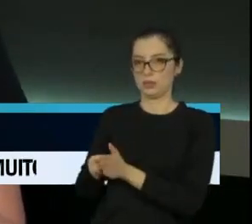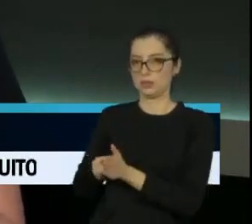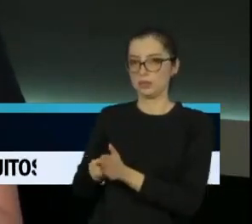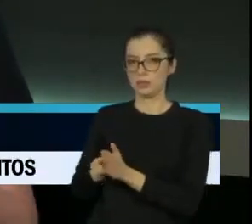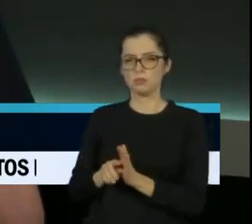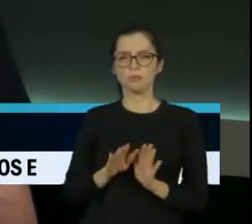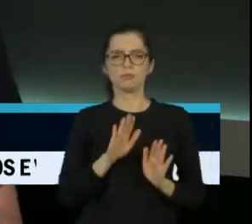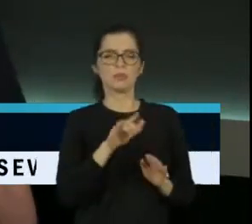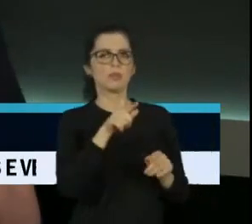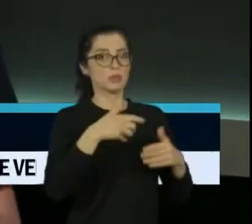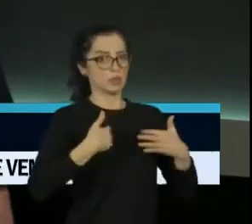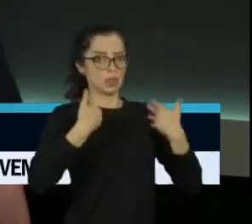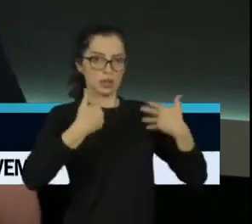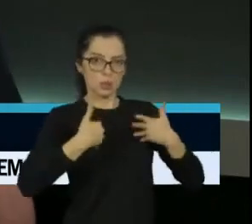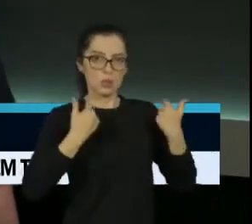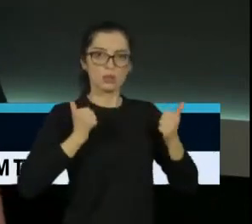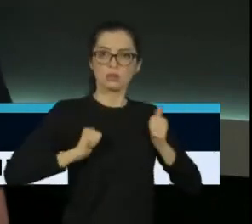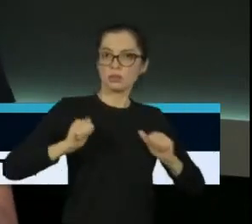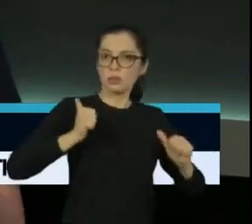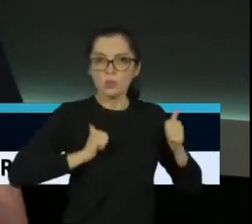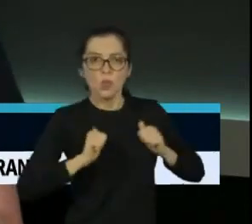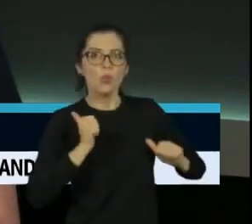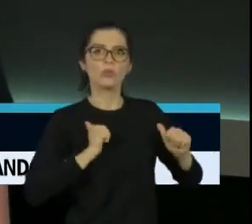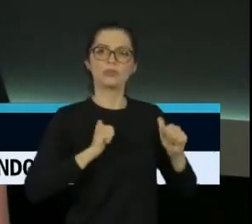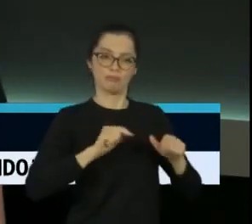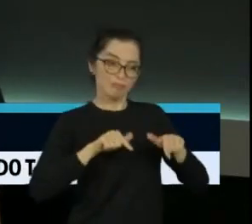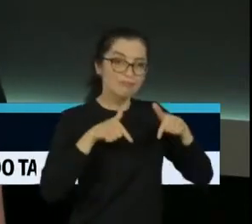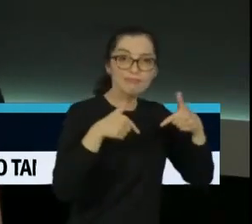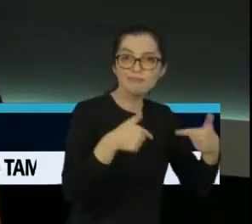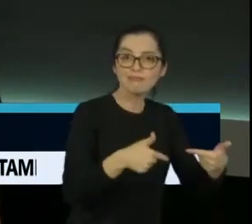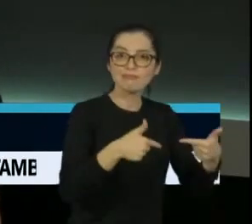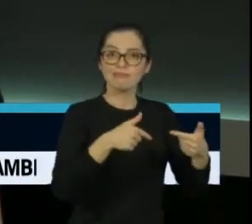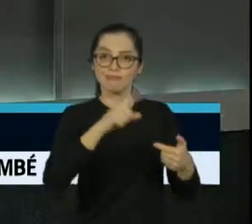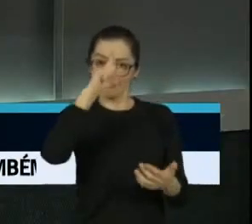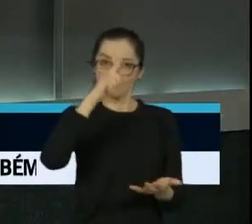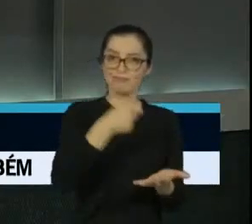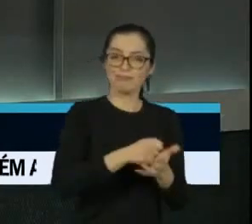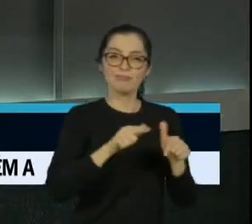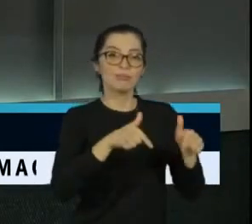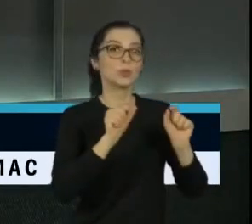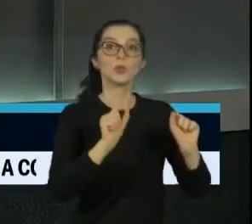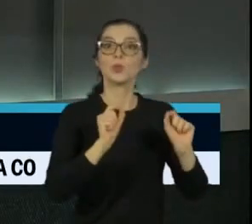Que o senhor pensa assim, isso eu gostaria de fato que saísse do papel?